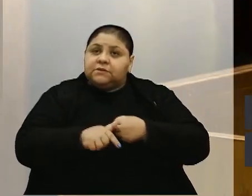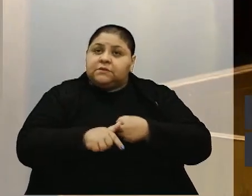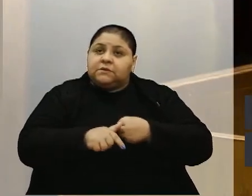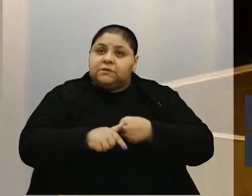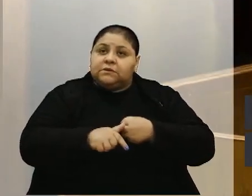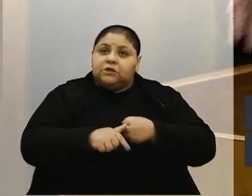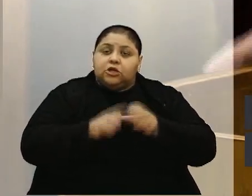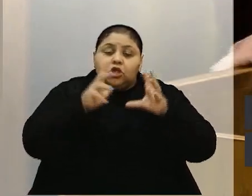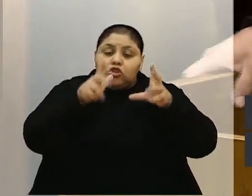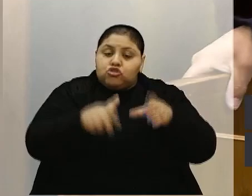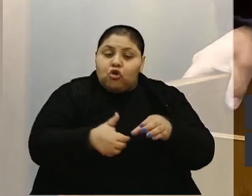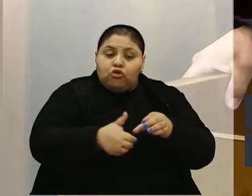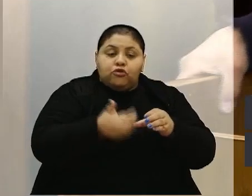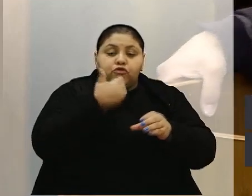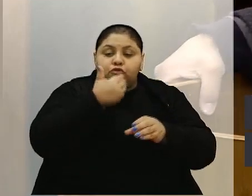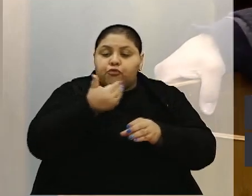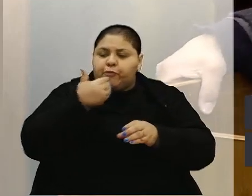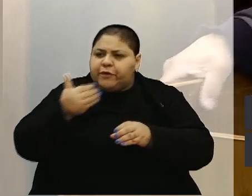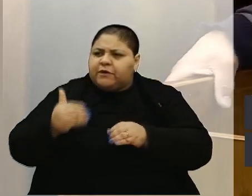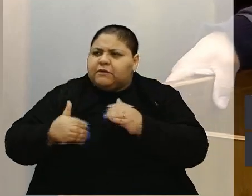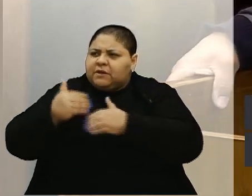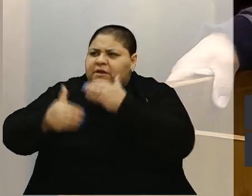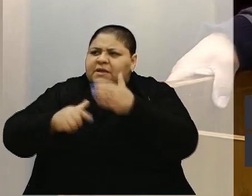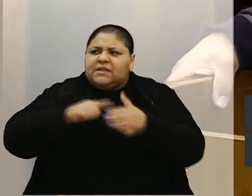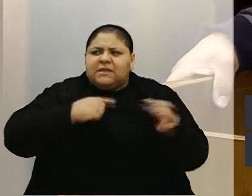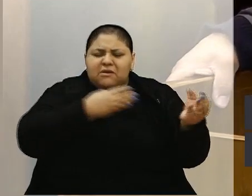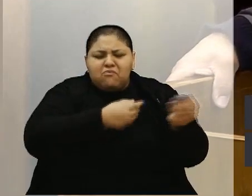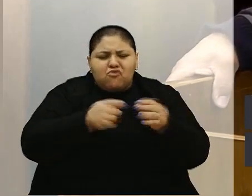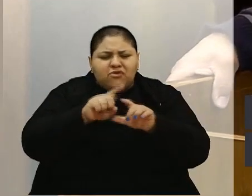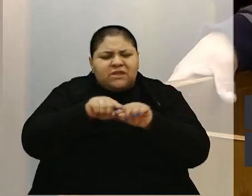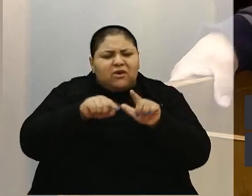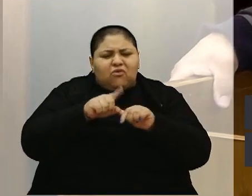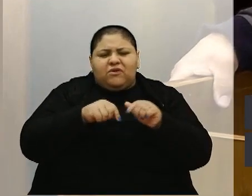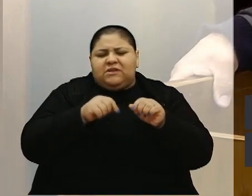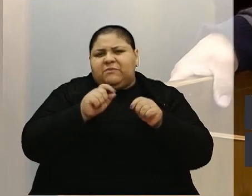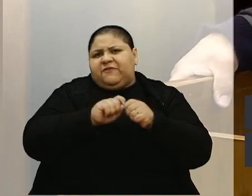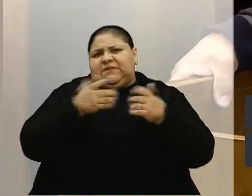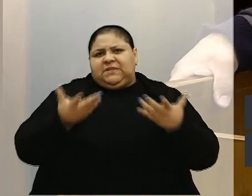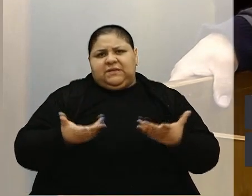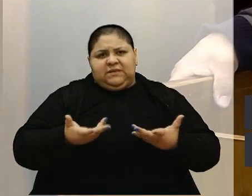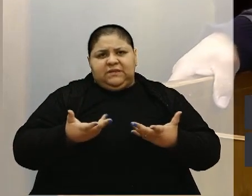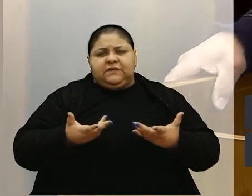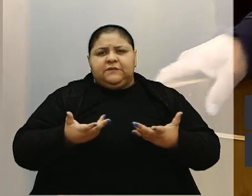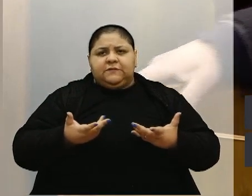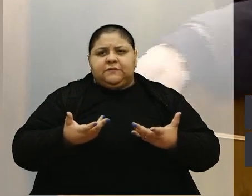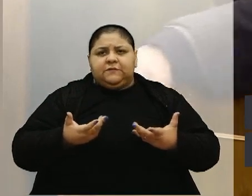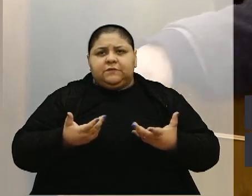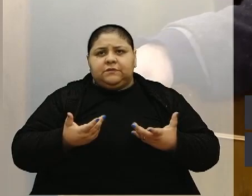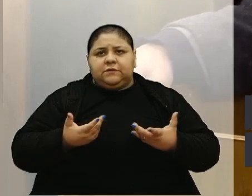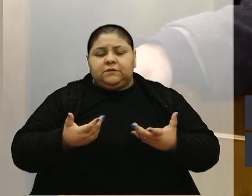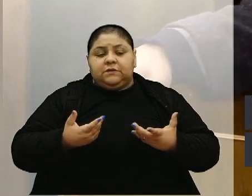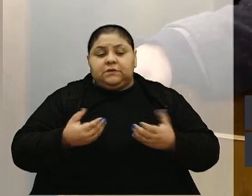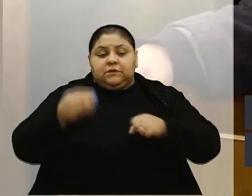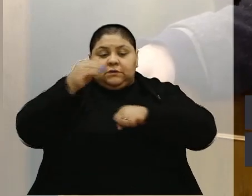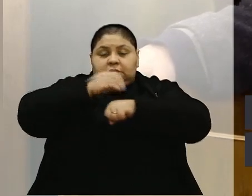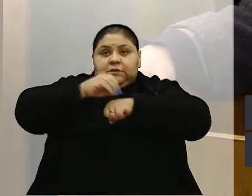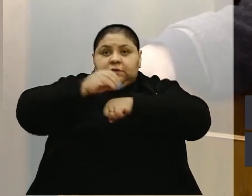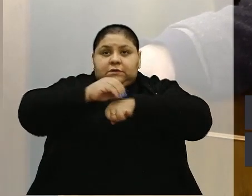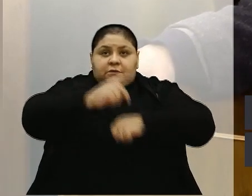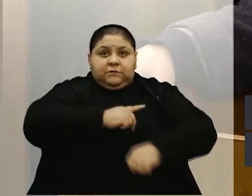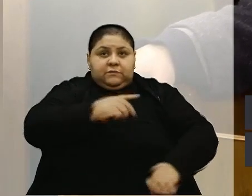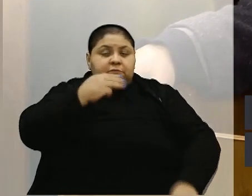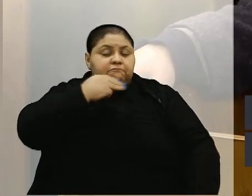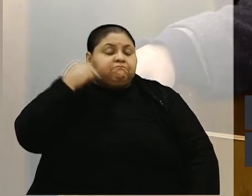esses pedidos ao longo do tempo, tem muita coisa para fazer. Tem muita coisa para fazer. Eu sugeri, minha presidente